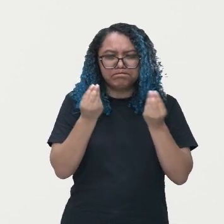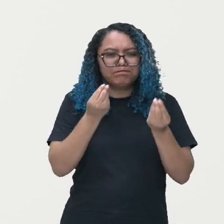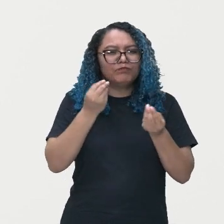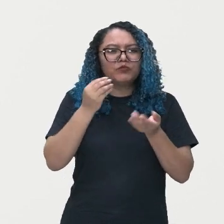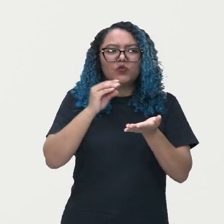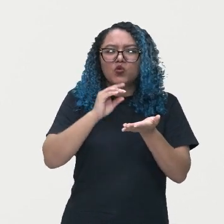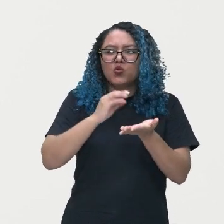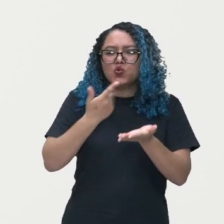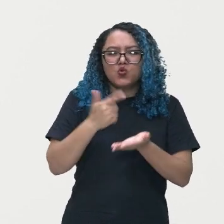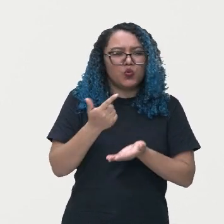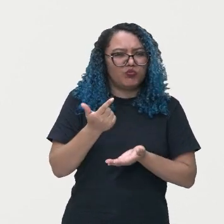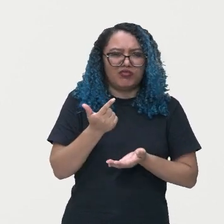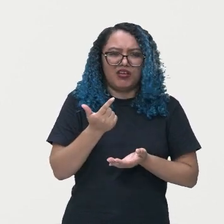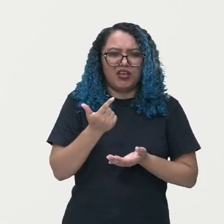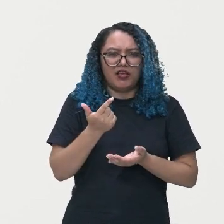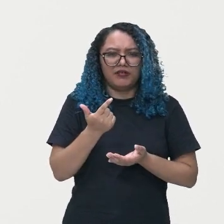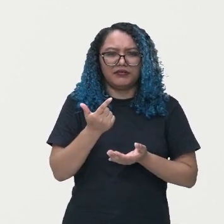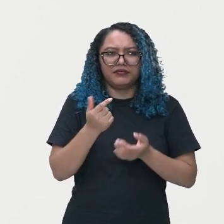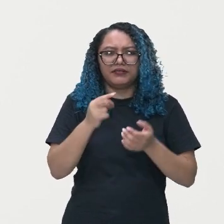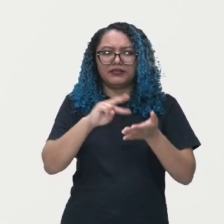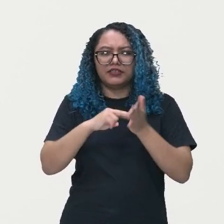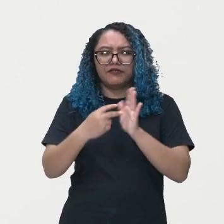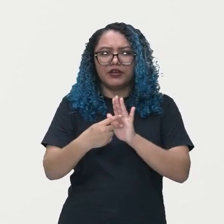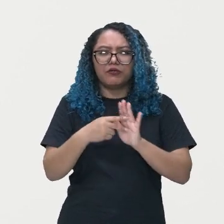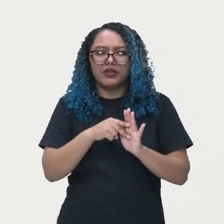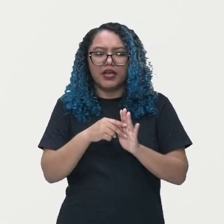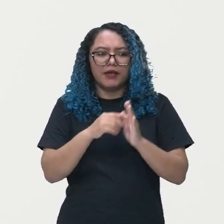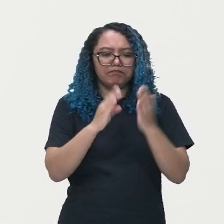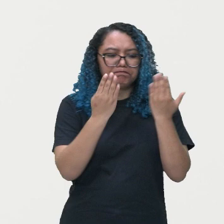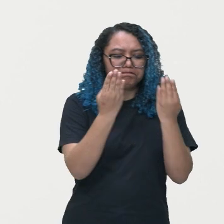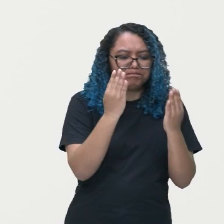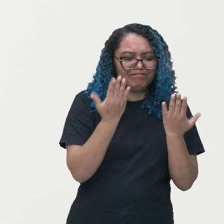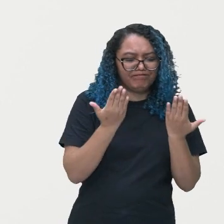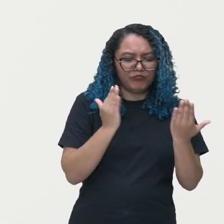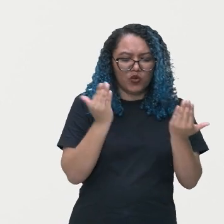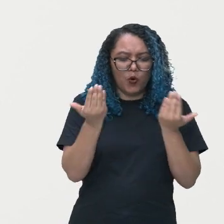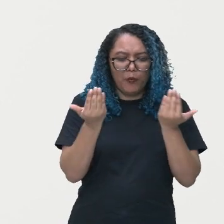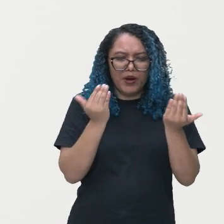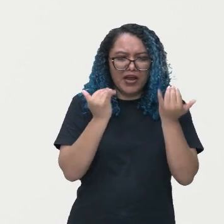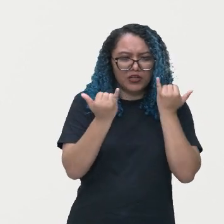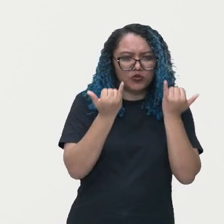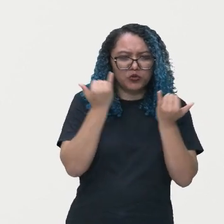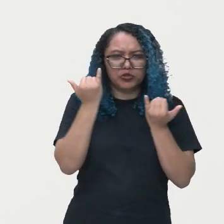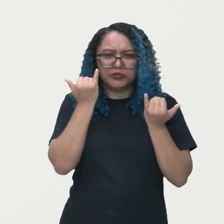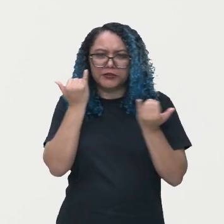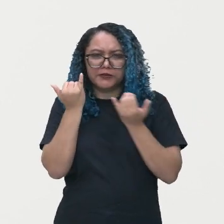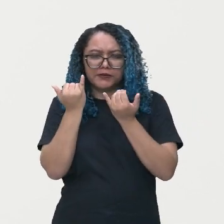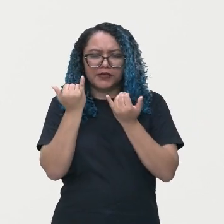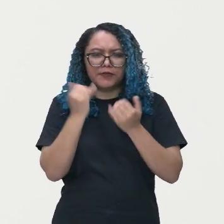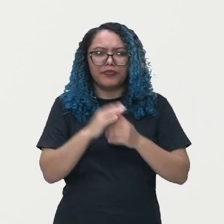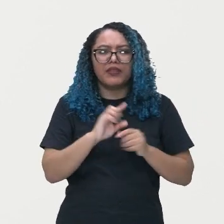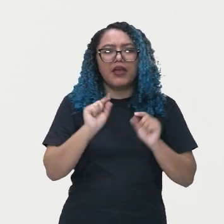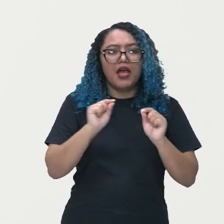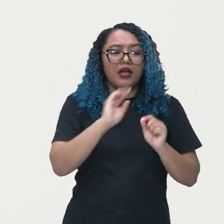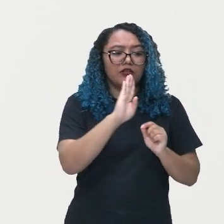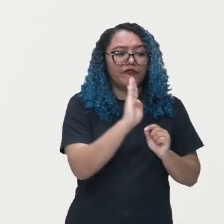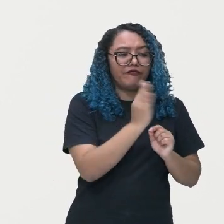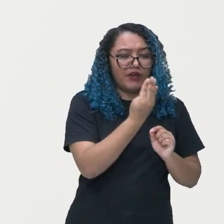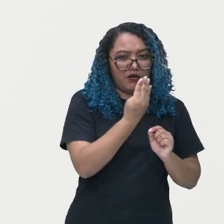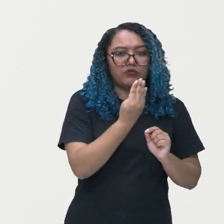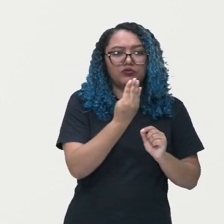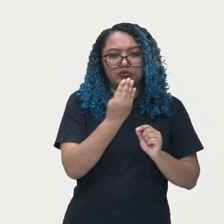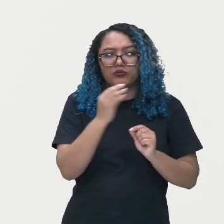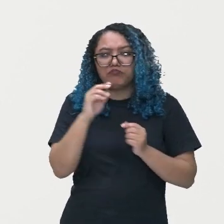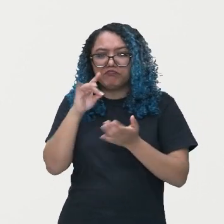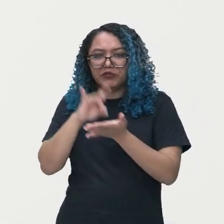false connection apresenta uma falsa conexão, tá bom? Ela traz uma notícia falsa, uma conexão falsa,